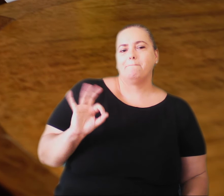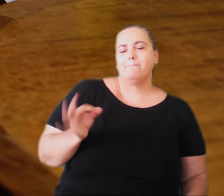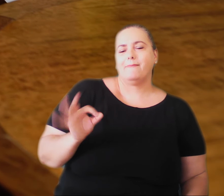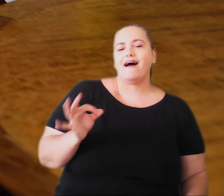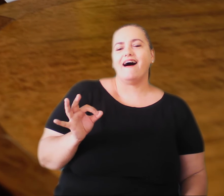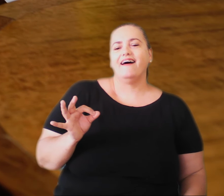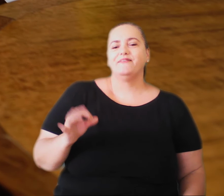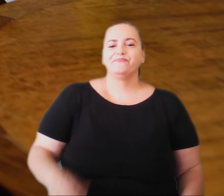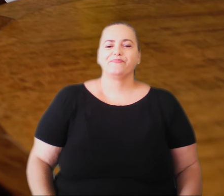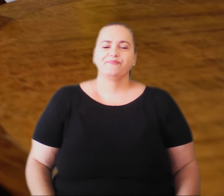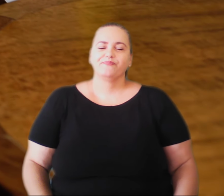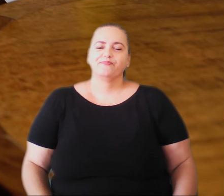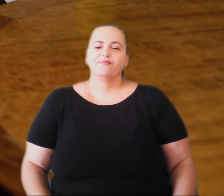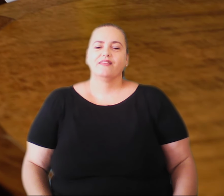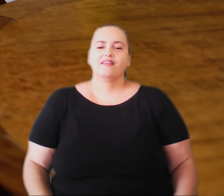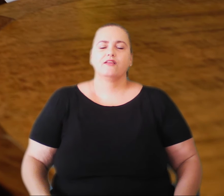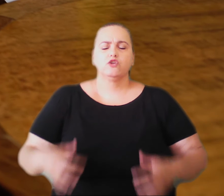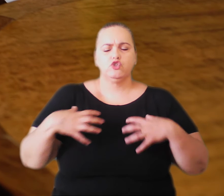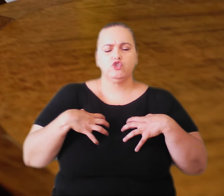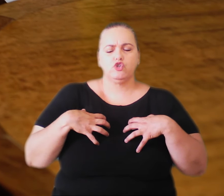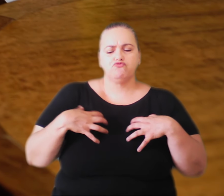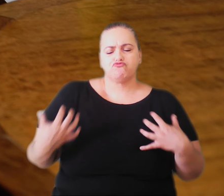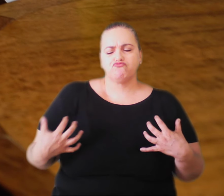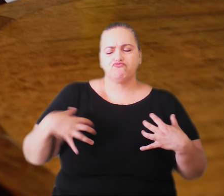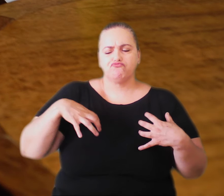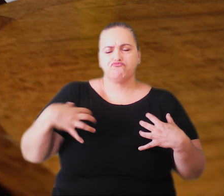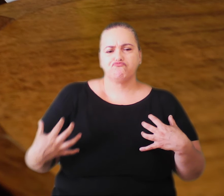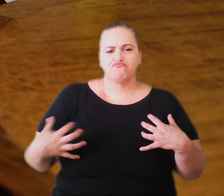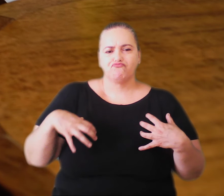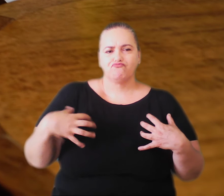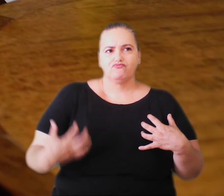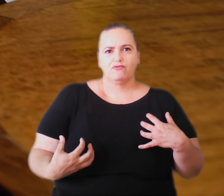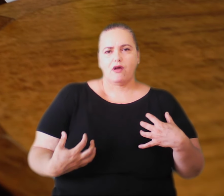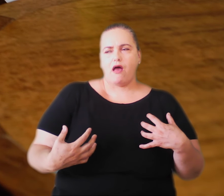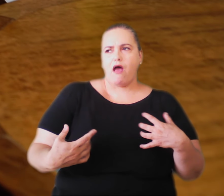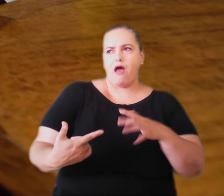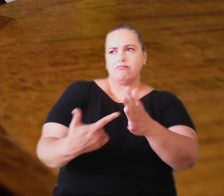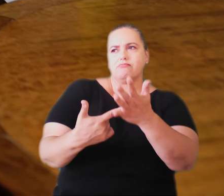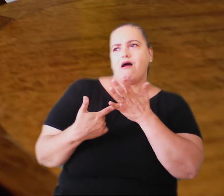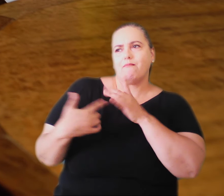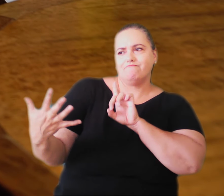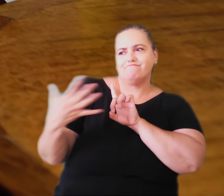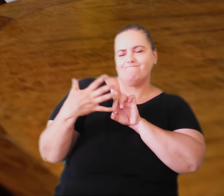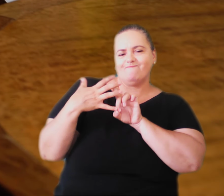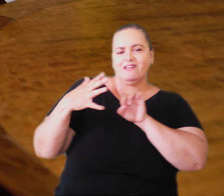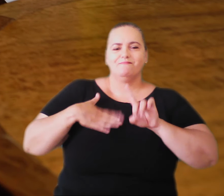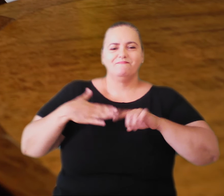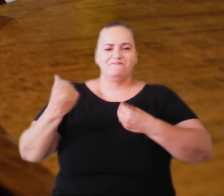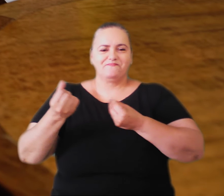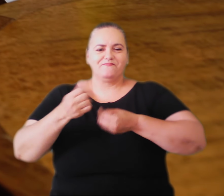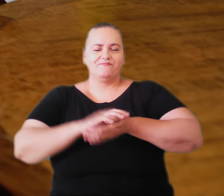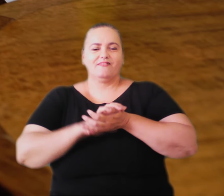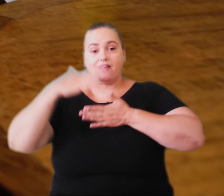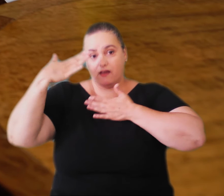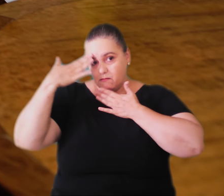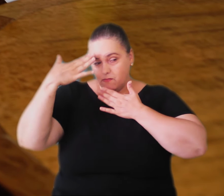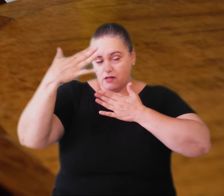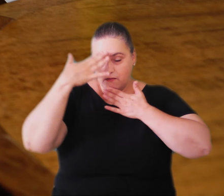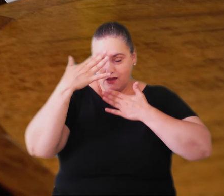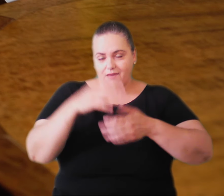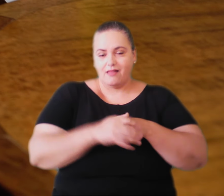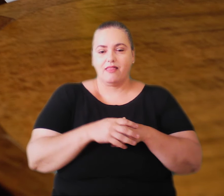uma precisão de tocar. Então, é um espelho para nós, né? Então, você... Obrigado. Obrigado. Falar com o